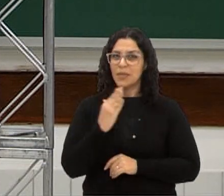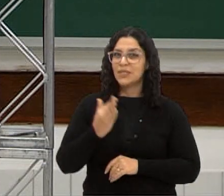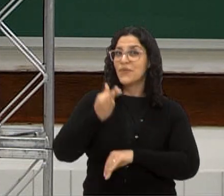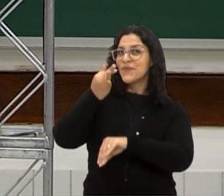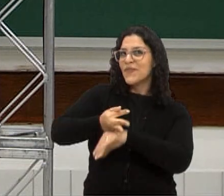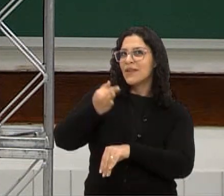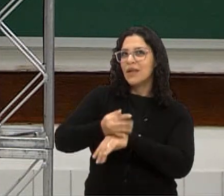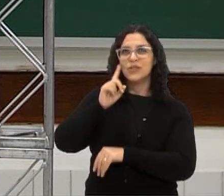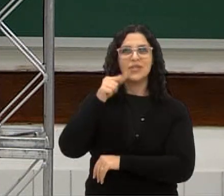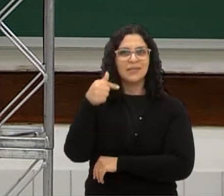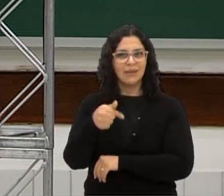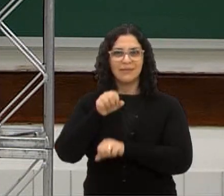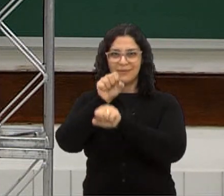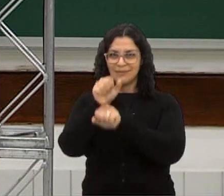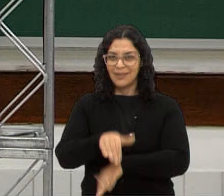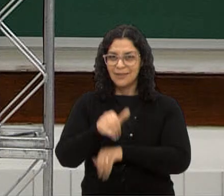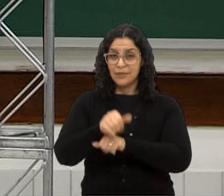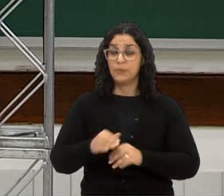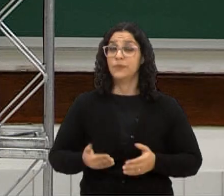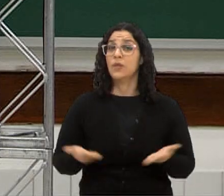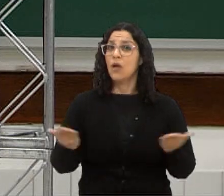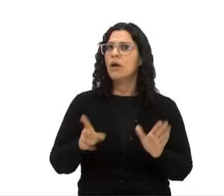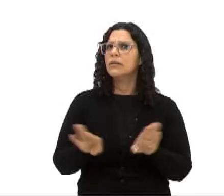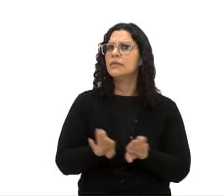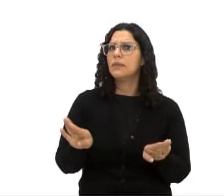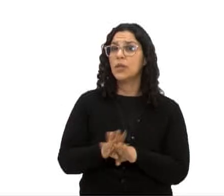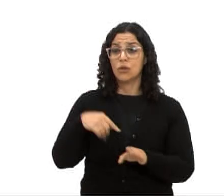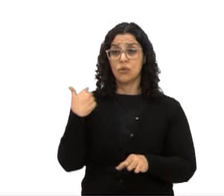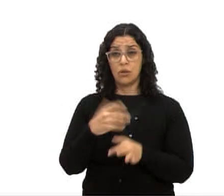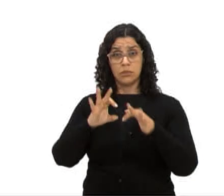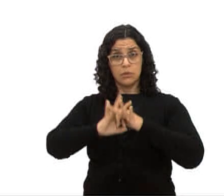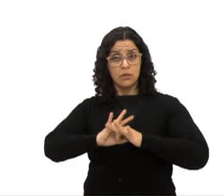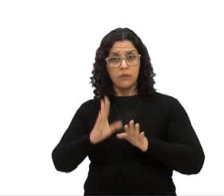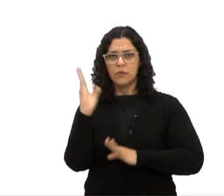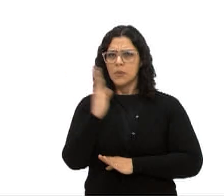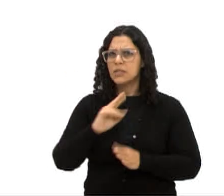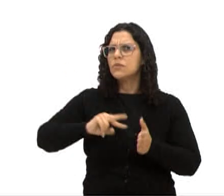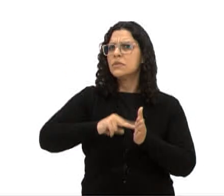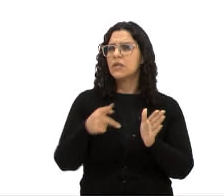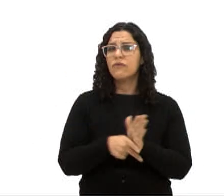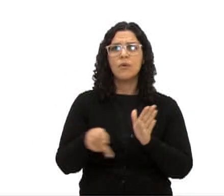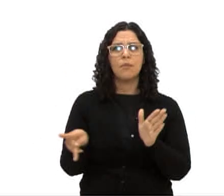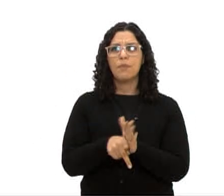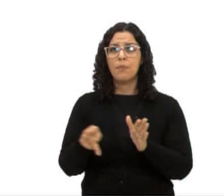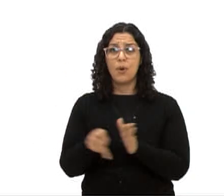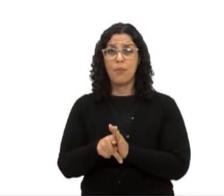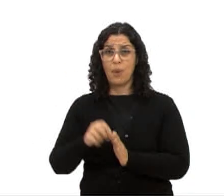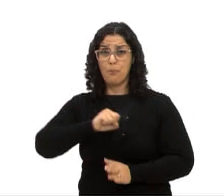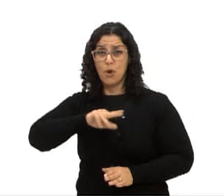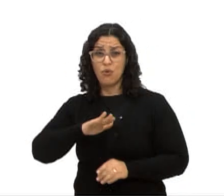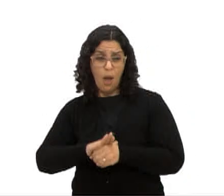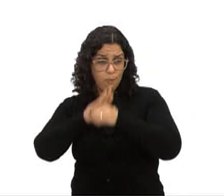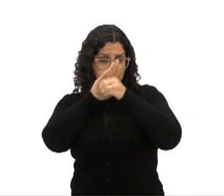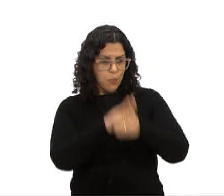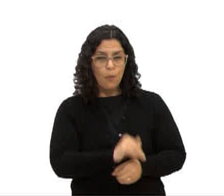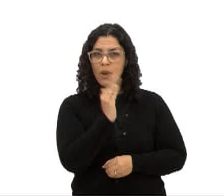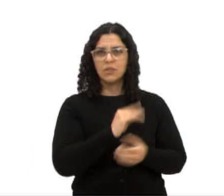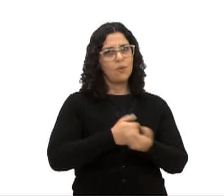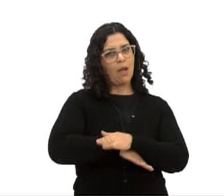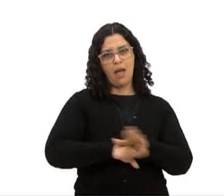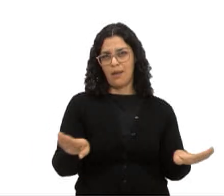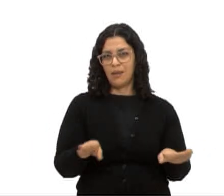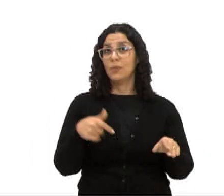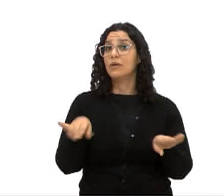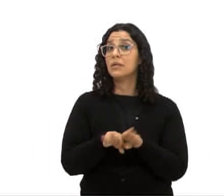7 de setembro. Vamos lá? A independência do Brasil representou o fim do domínio português na América. Entretanto,